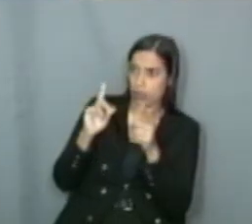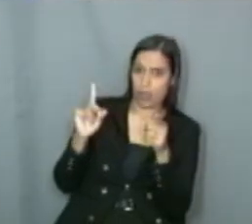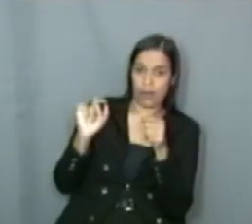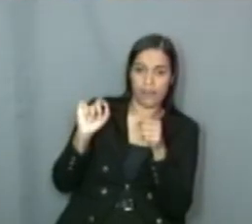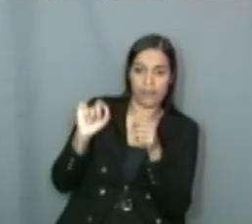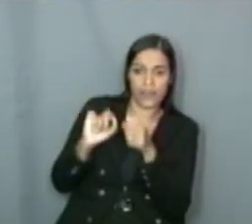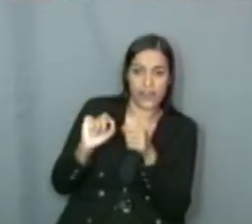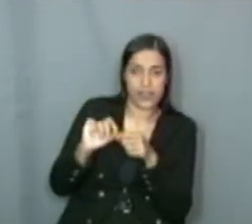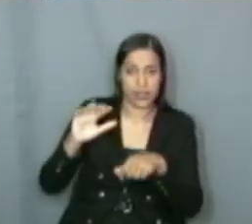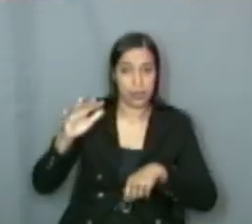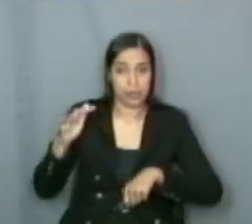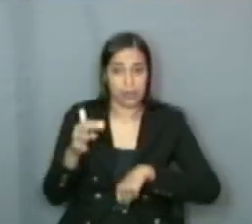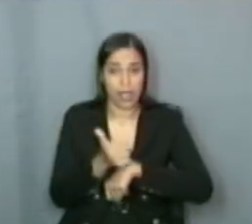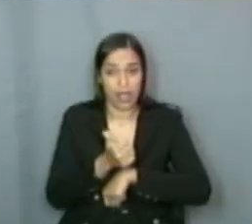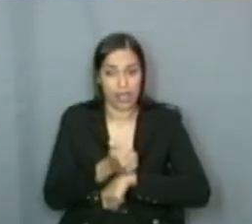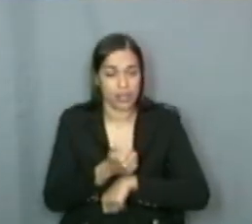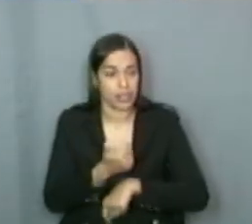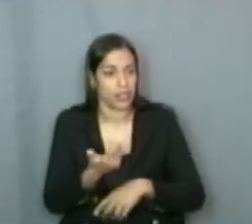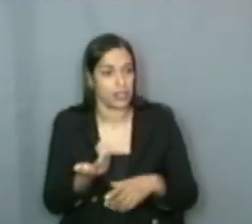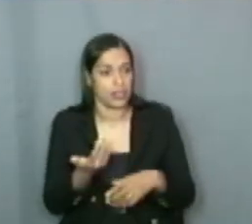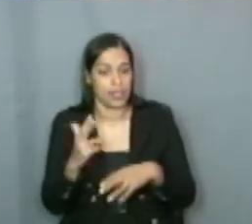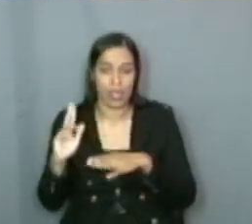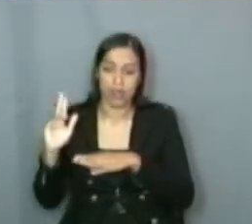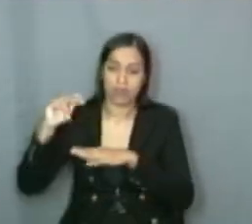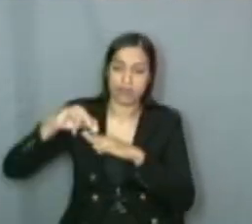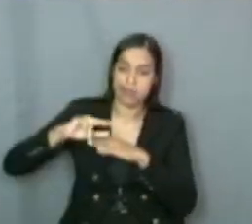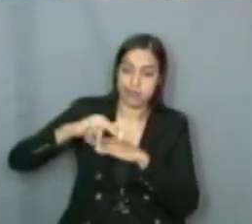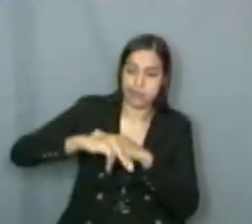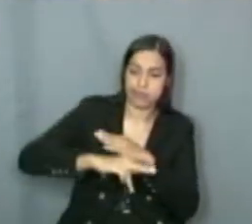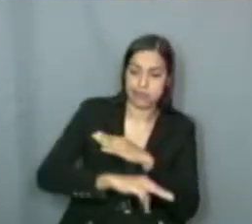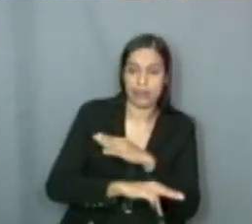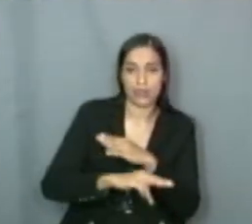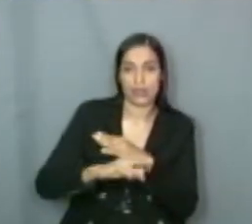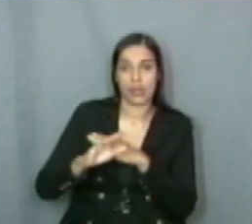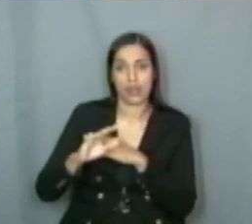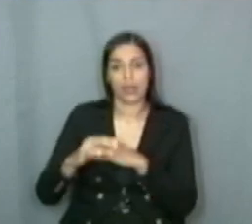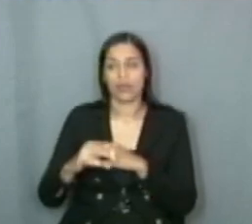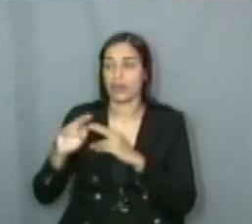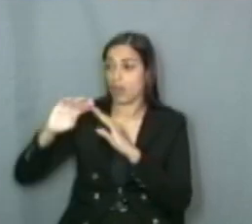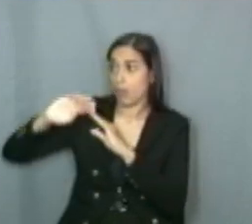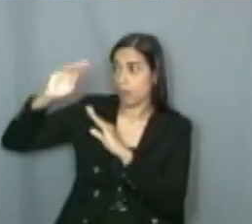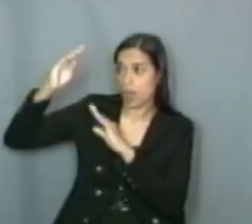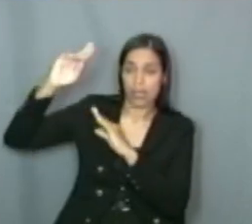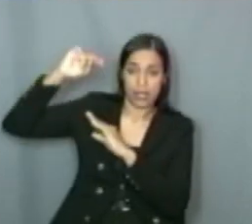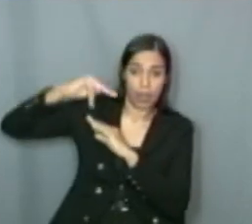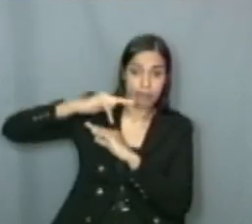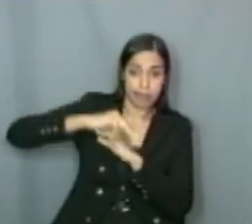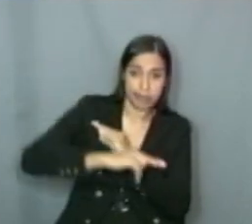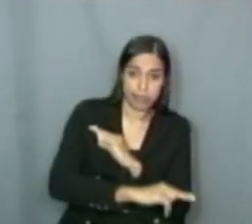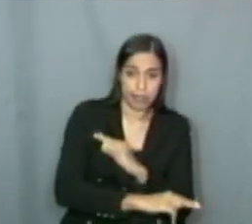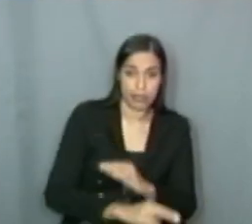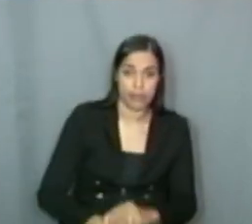fazer um parque. Eu digo, e o escorrega já é a barreira, né? A pessoa vai da pista e desce do escorrego.